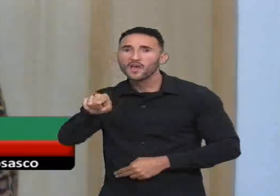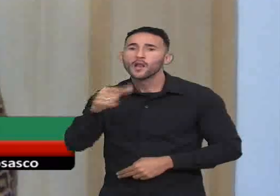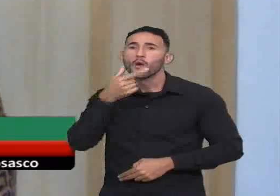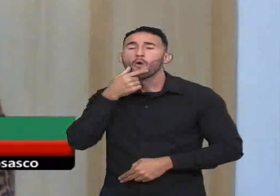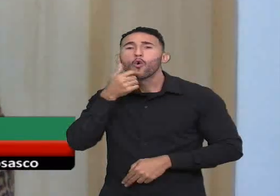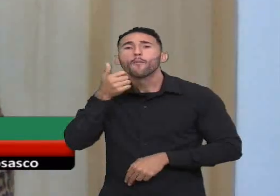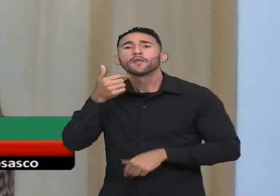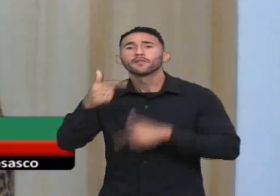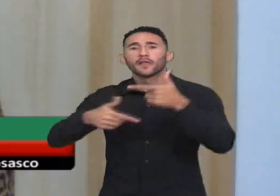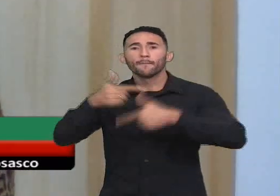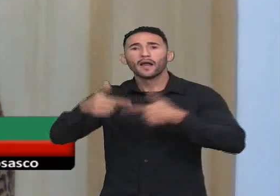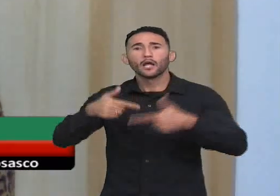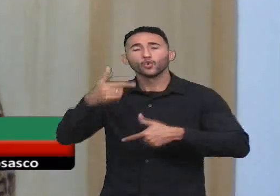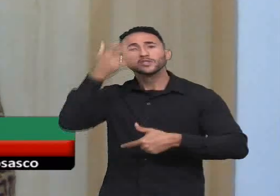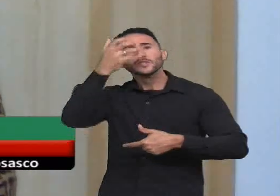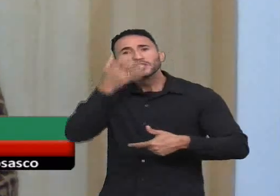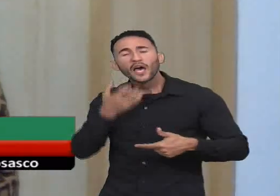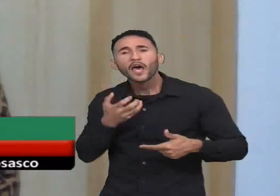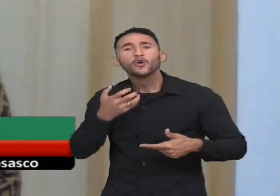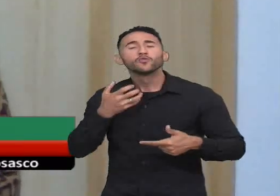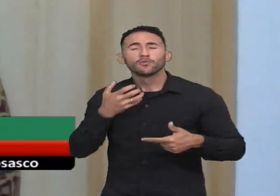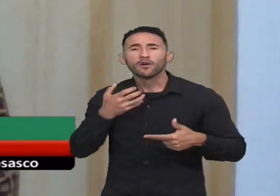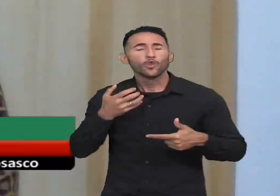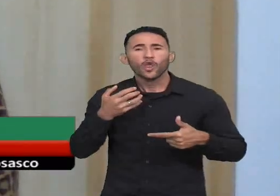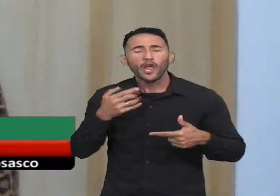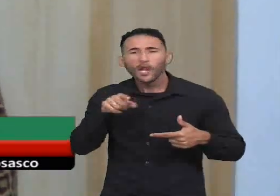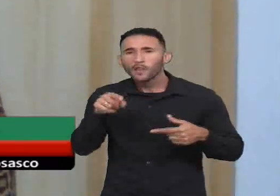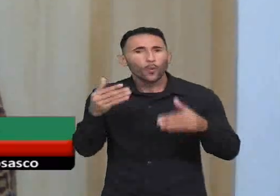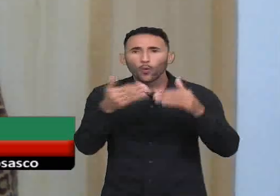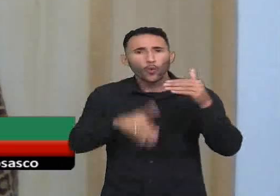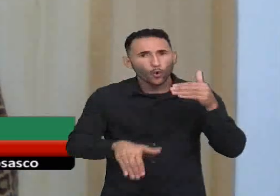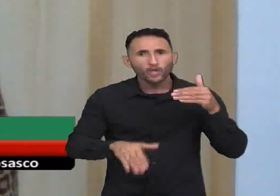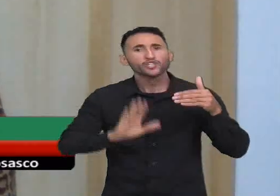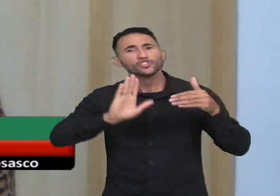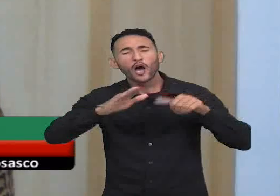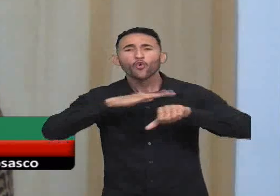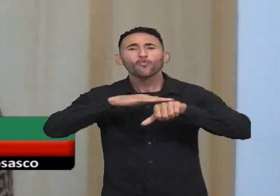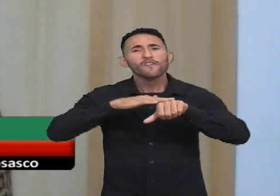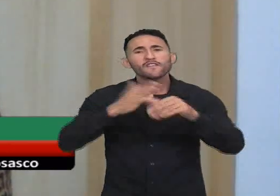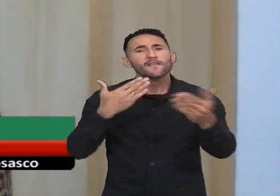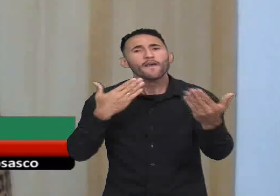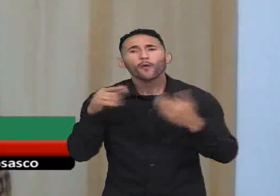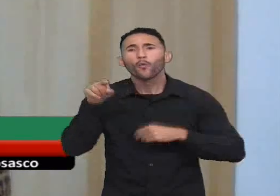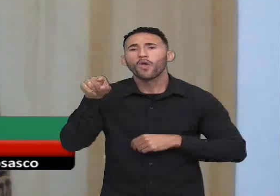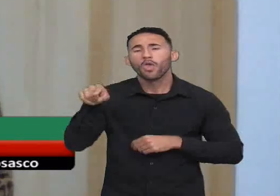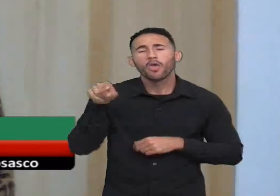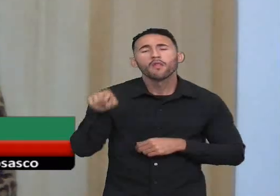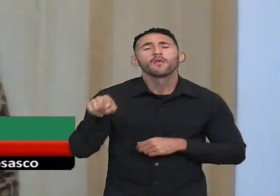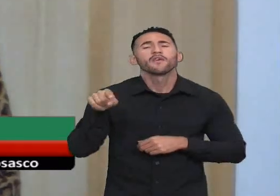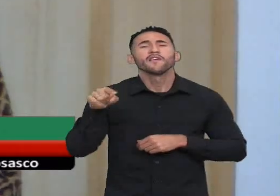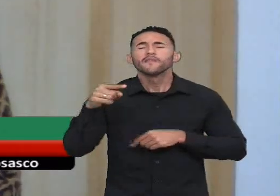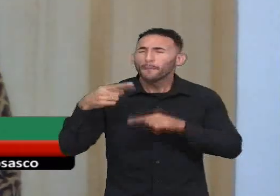é contra esse procedimento. A gente teve a oportunidade de conversar semana passada, quando ele esteve aqui,